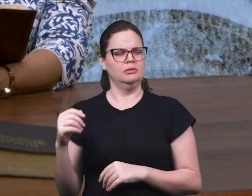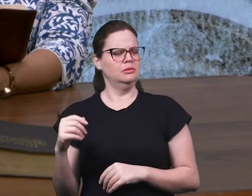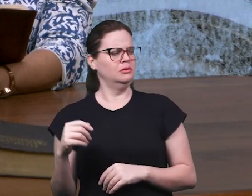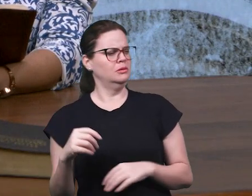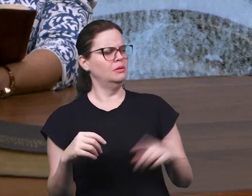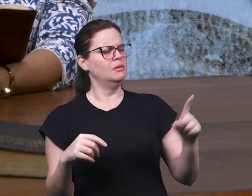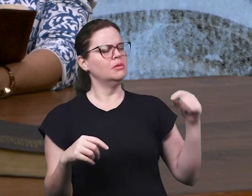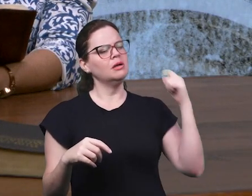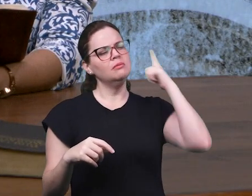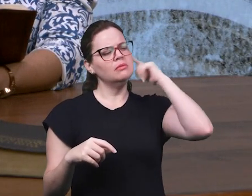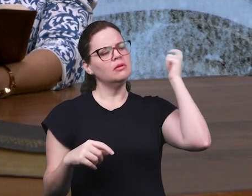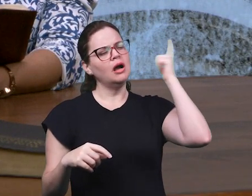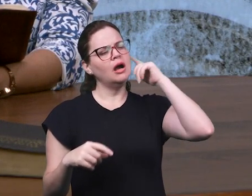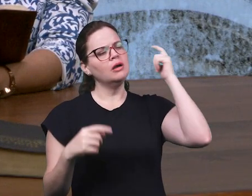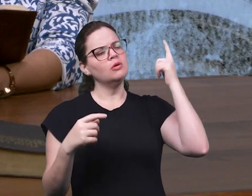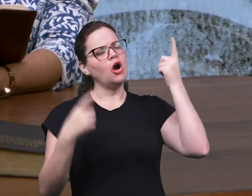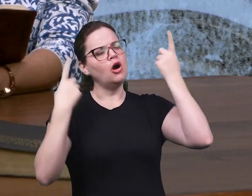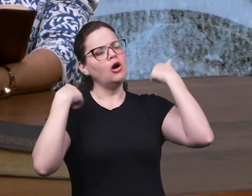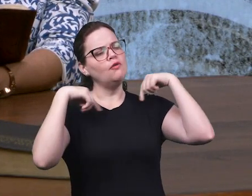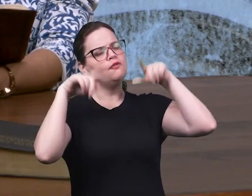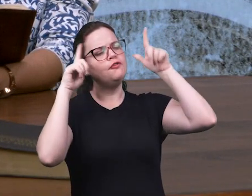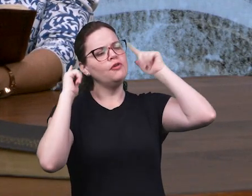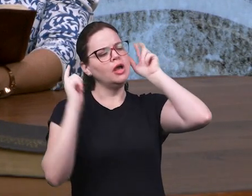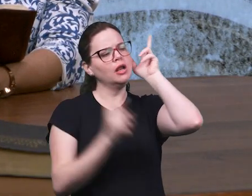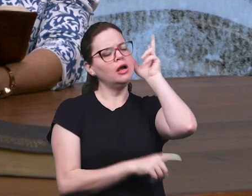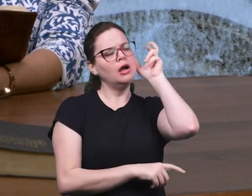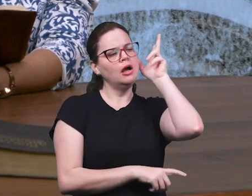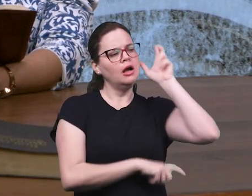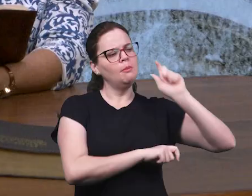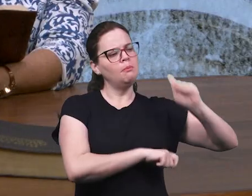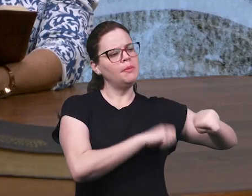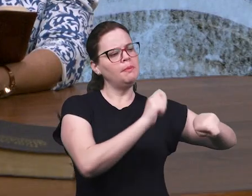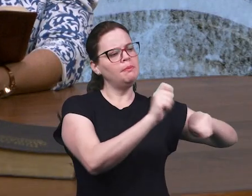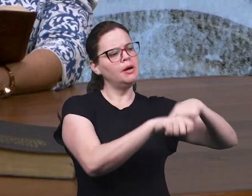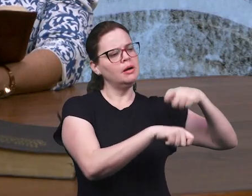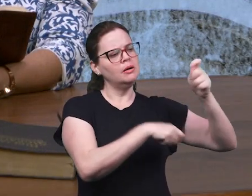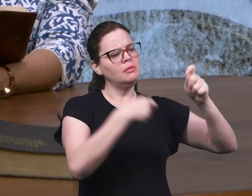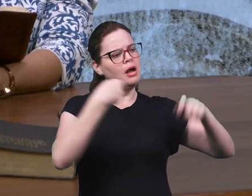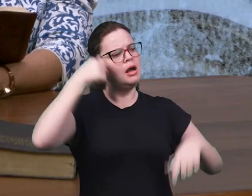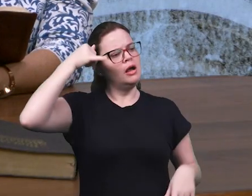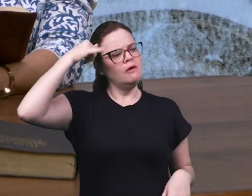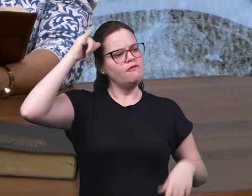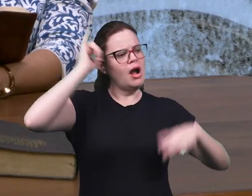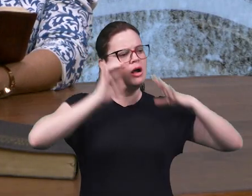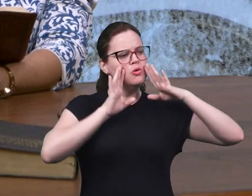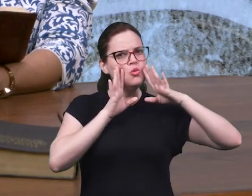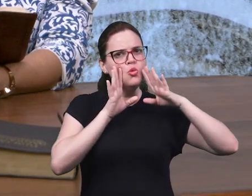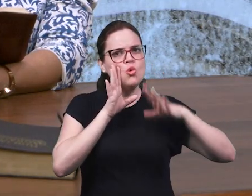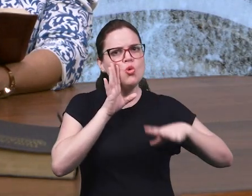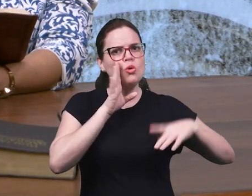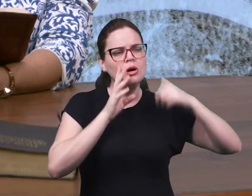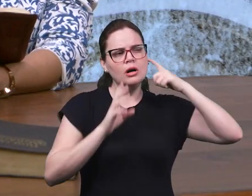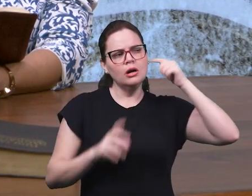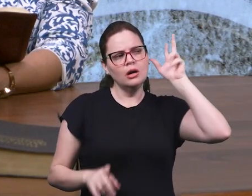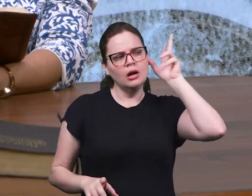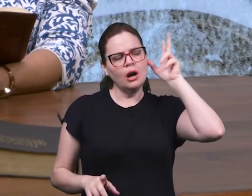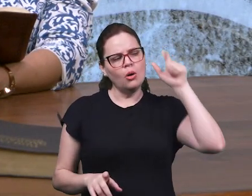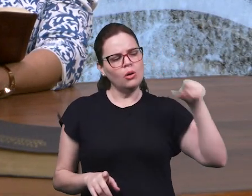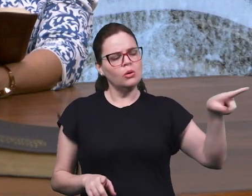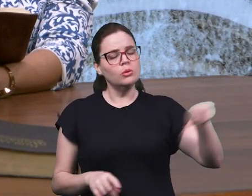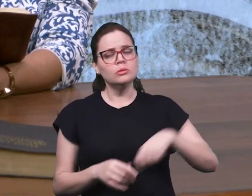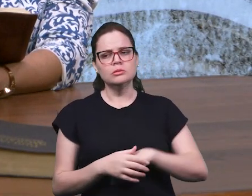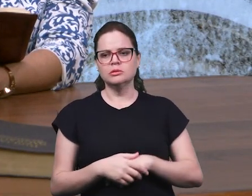balido, pois, de ovelhas é este nos meus ouvidos e o mugido de vacas que ouço? E disse